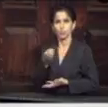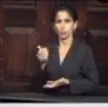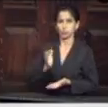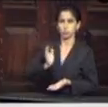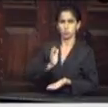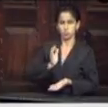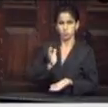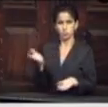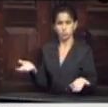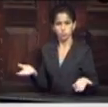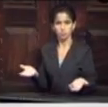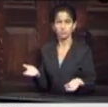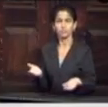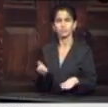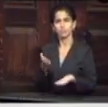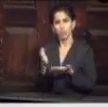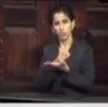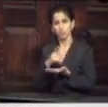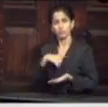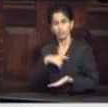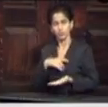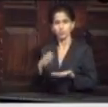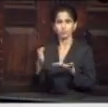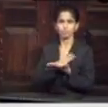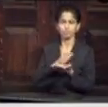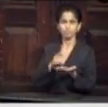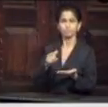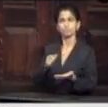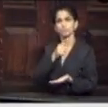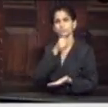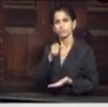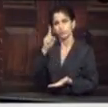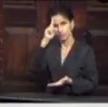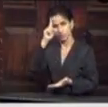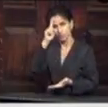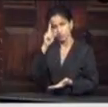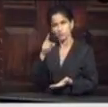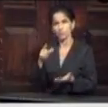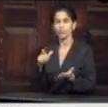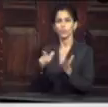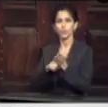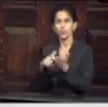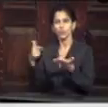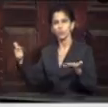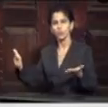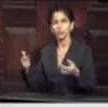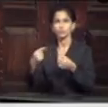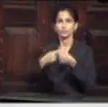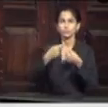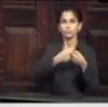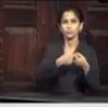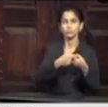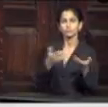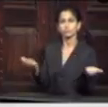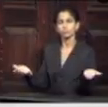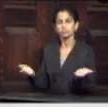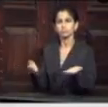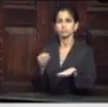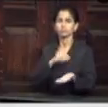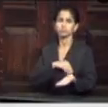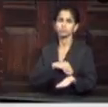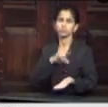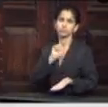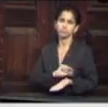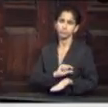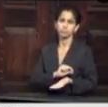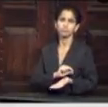volumosos, e que bom que assim seja, mas do jornalista que trabalha dia a dia no seu jornal, seja na capital ou no interior, que não tem os ganhos